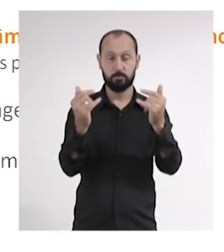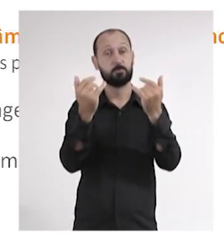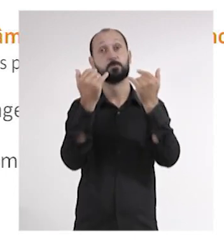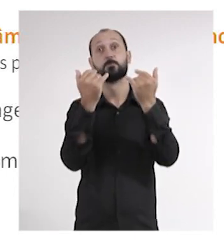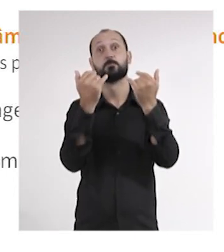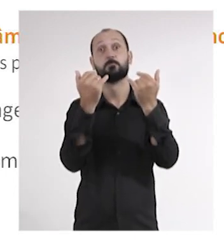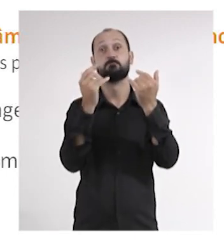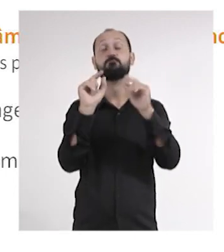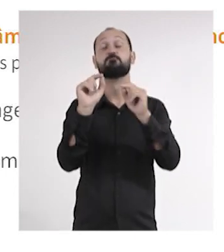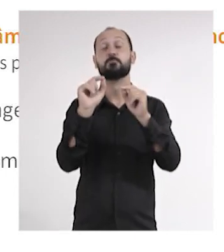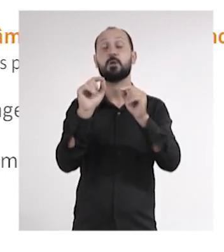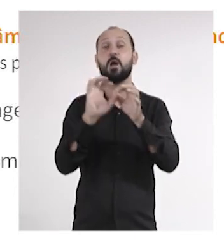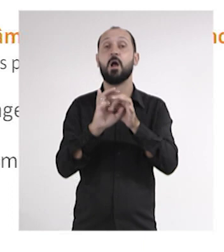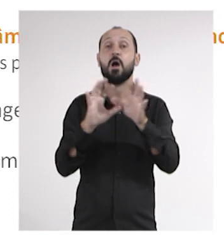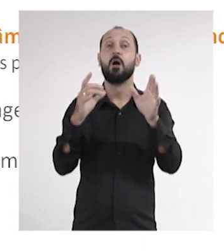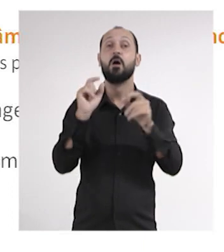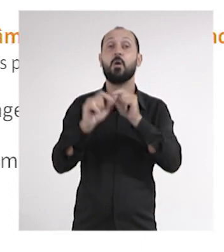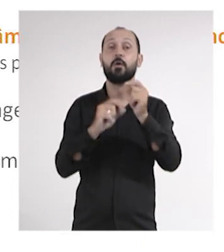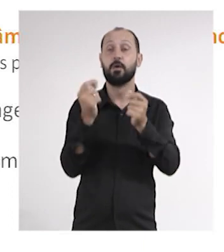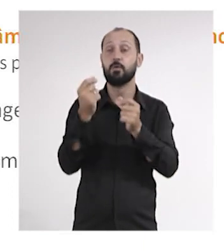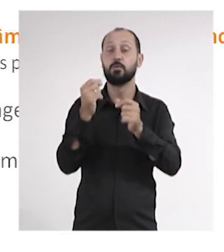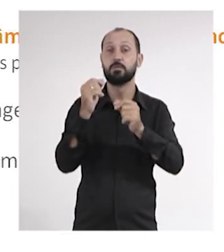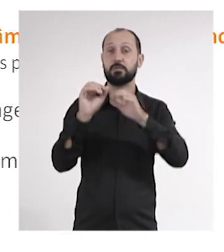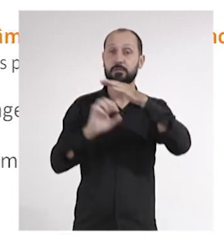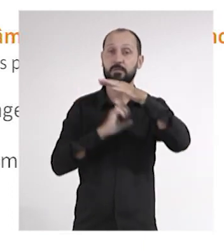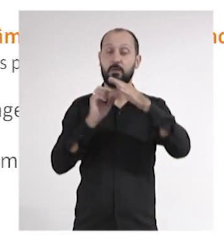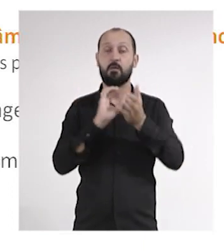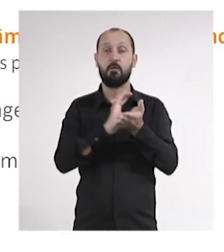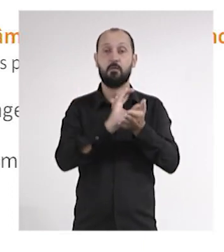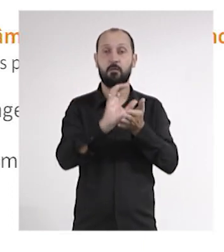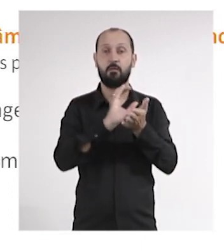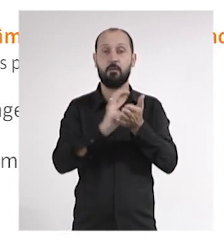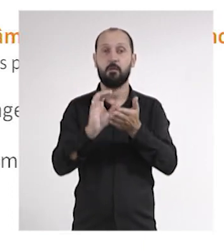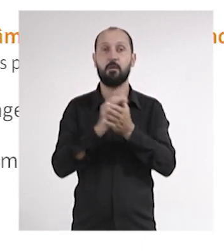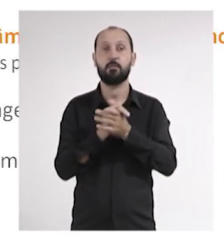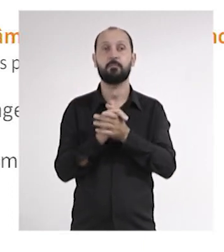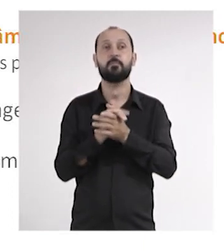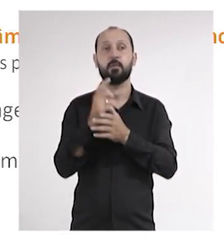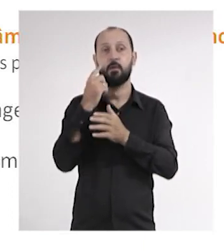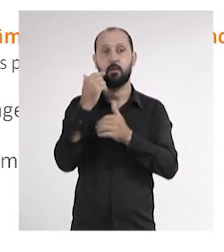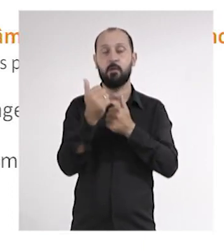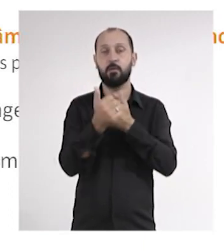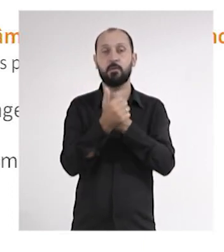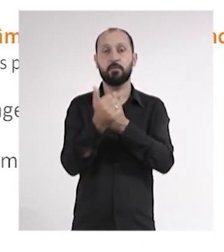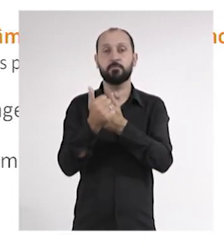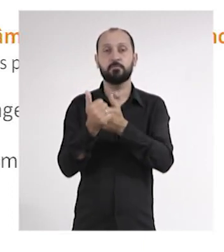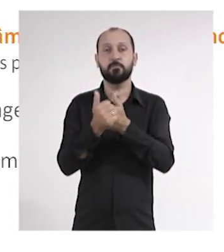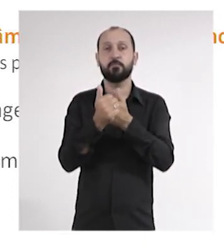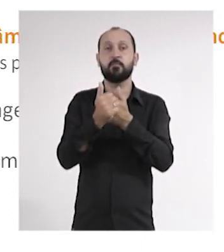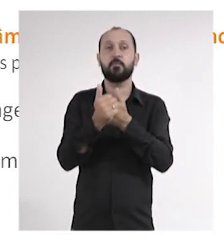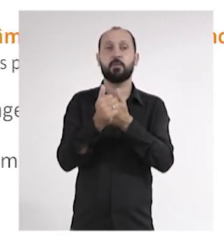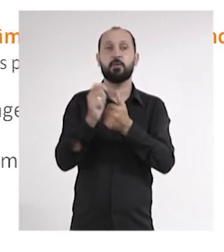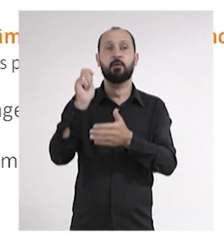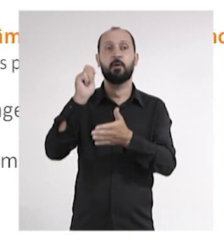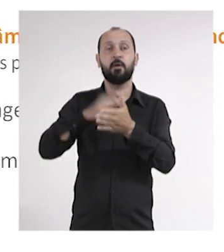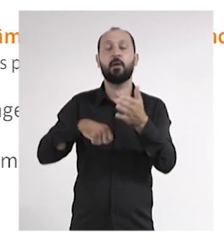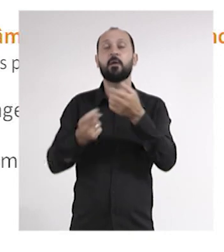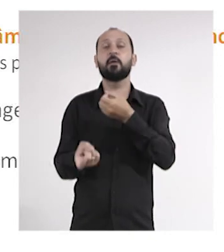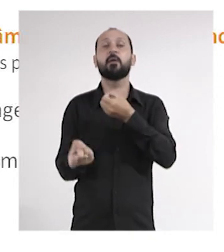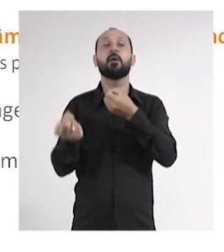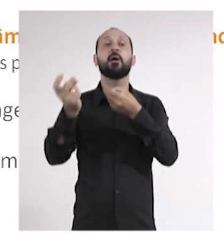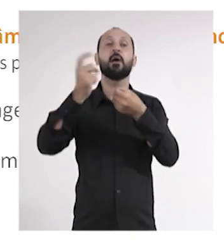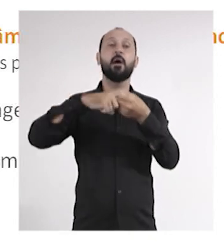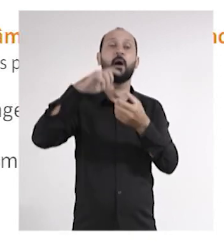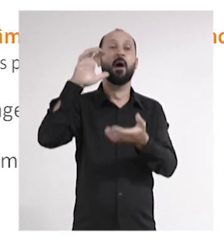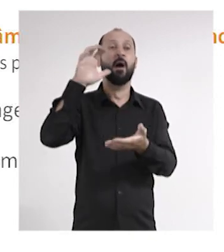a concessão os financiadores. É um instituto que se aproxima bastante da cláusula de retomada contida